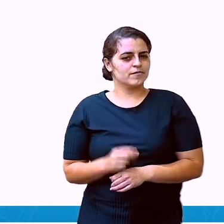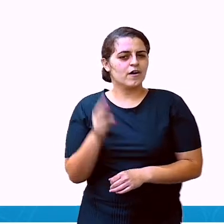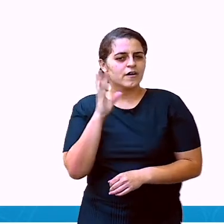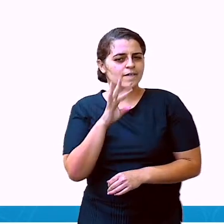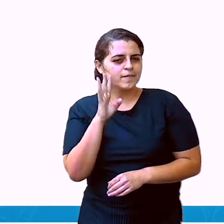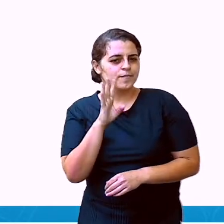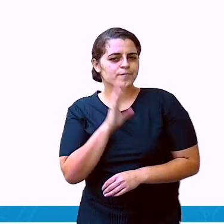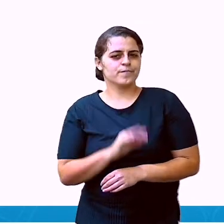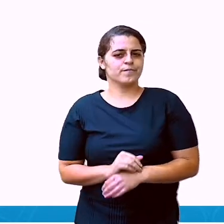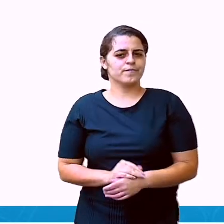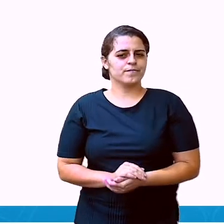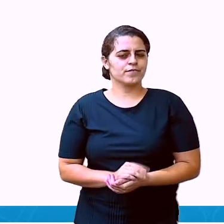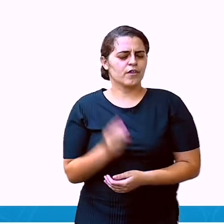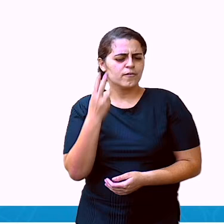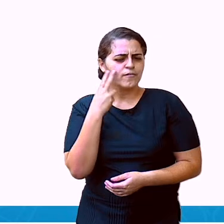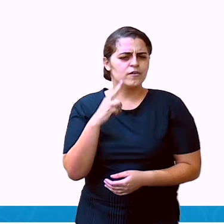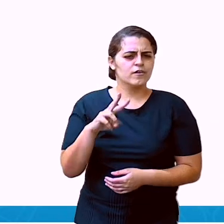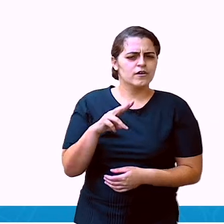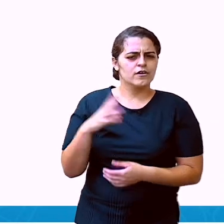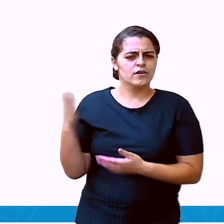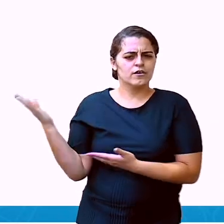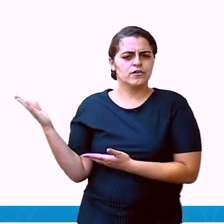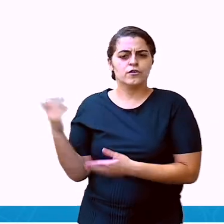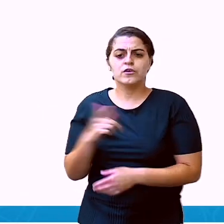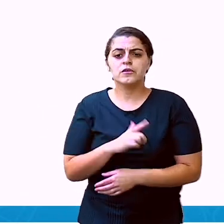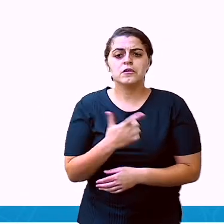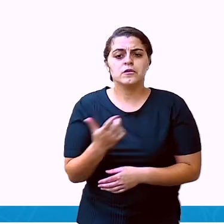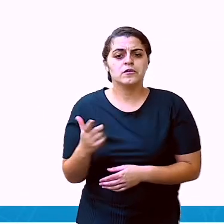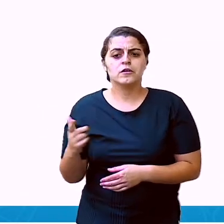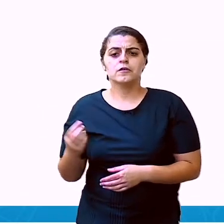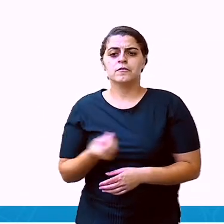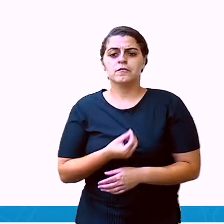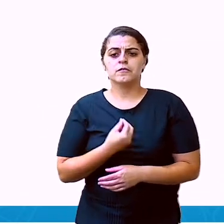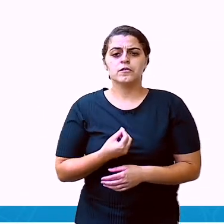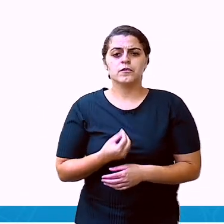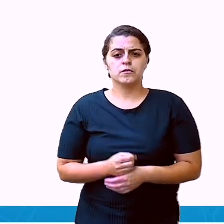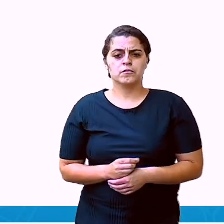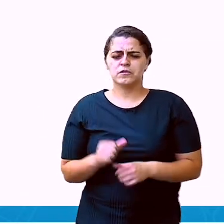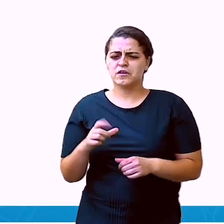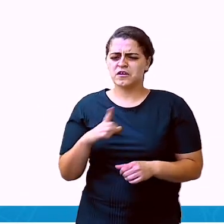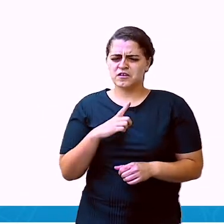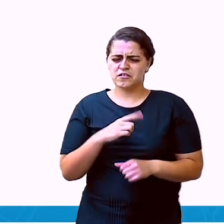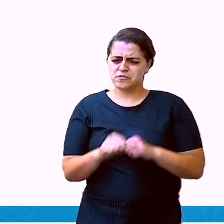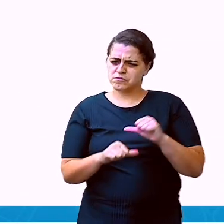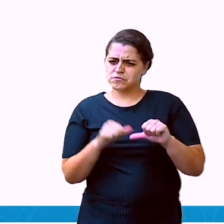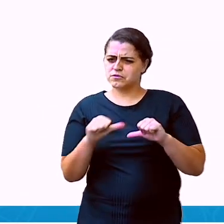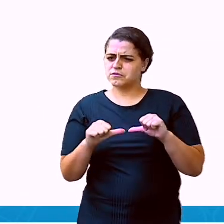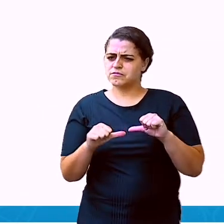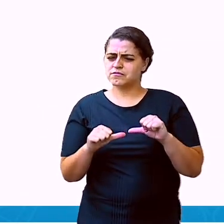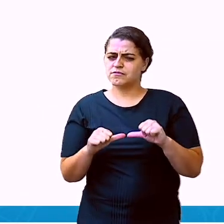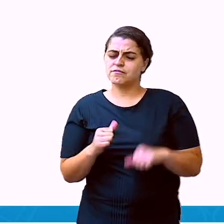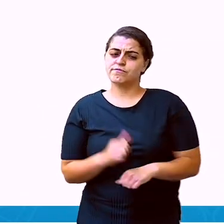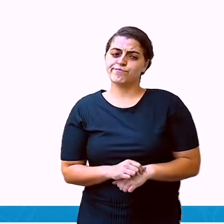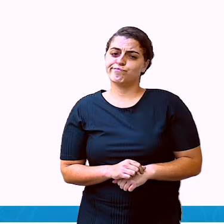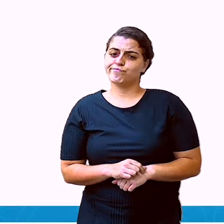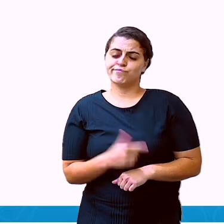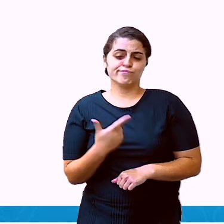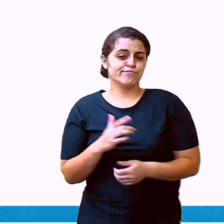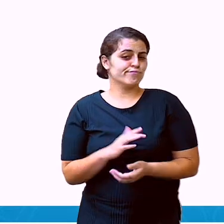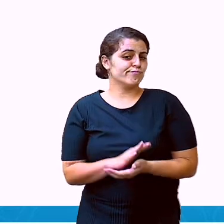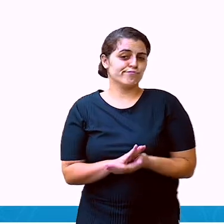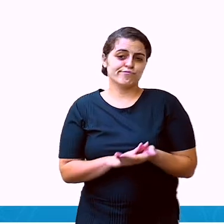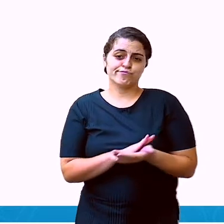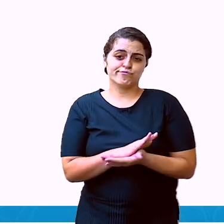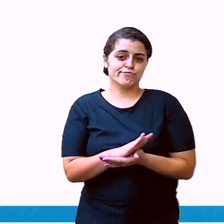mais. Olha o componente não vivo. Houve alguma mudança? Claro que